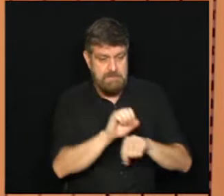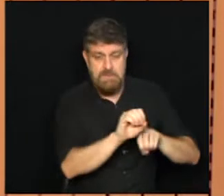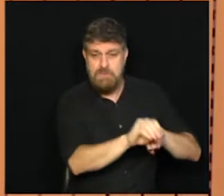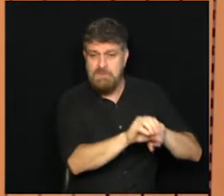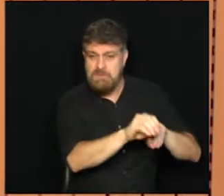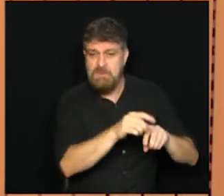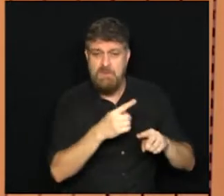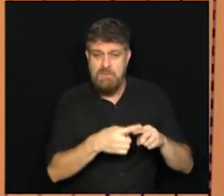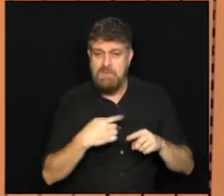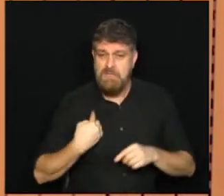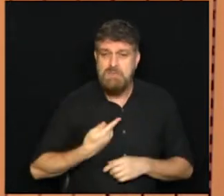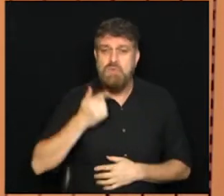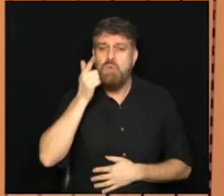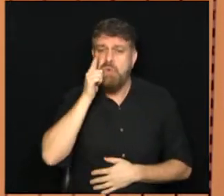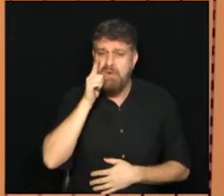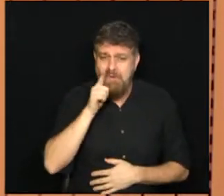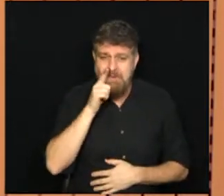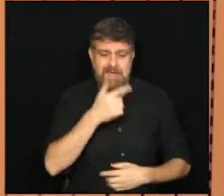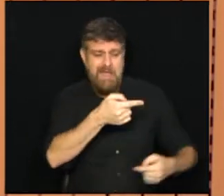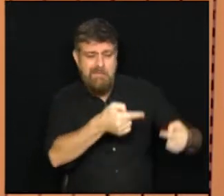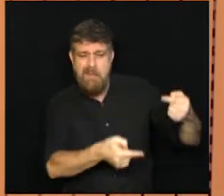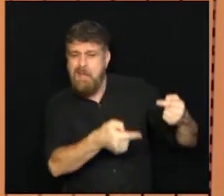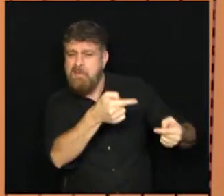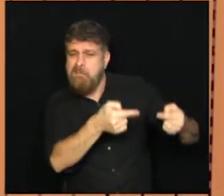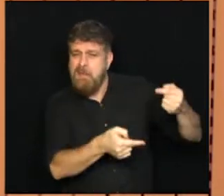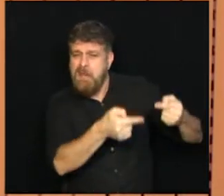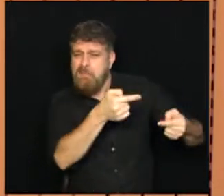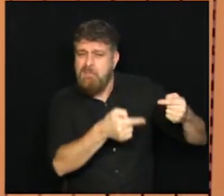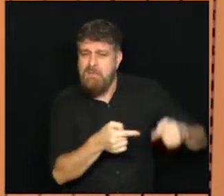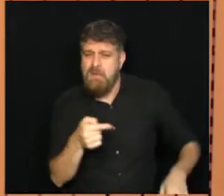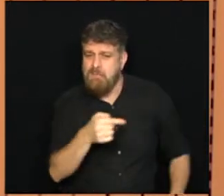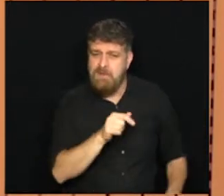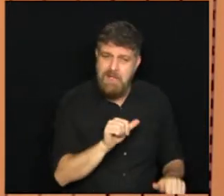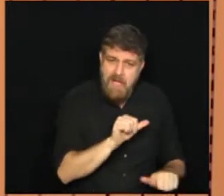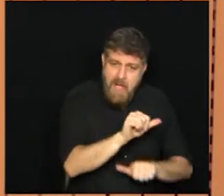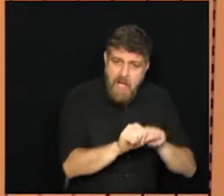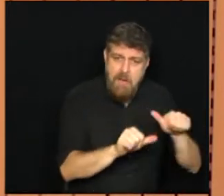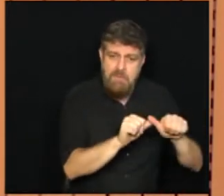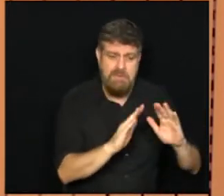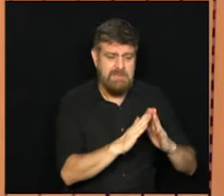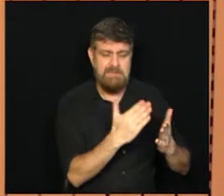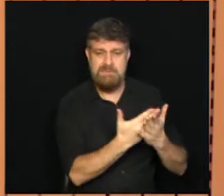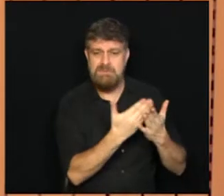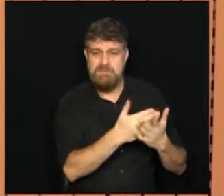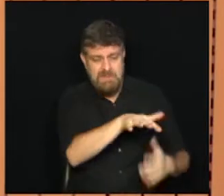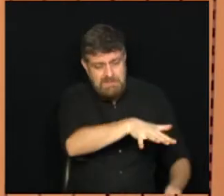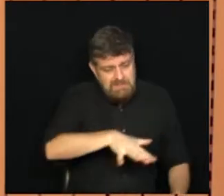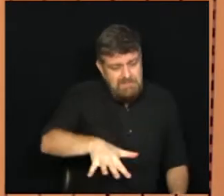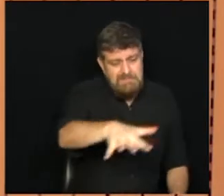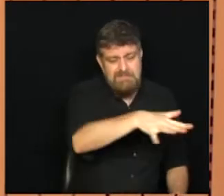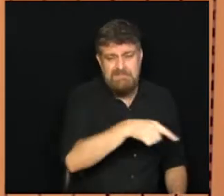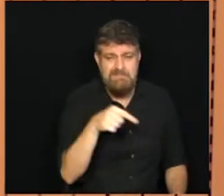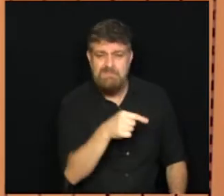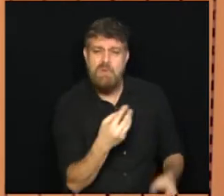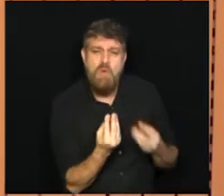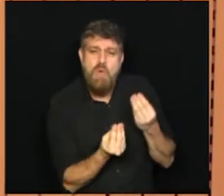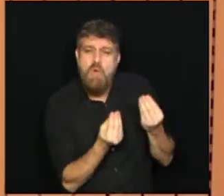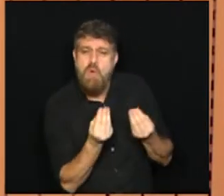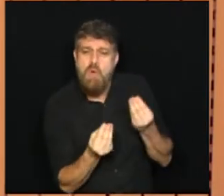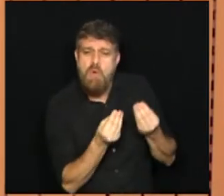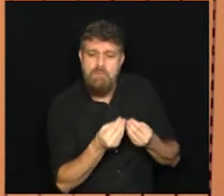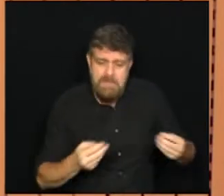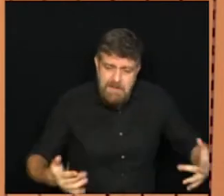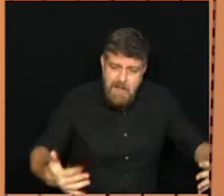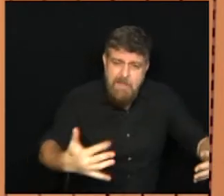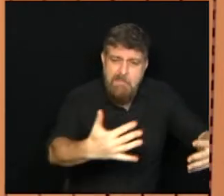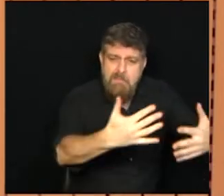porque a gente consegue debater essa alteração do ambiente escolar, de como a gente pode ter um ambiente mais acolhedor,